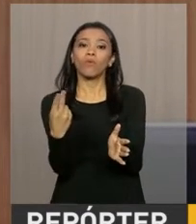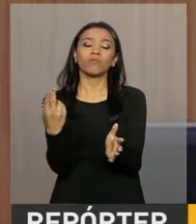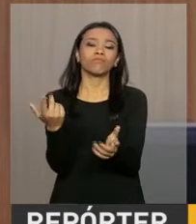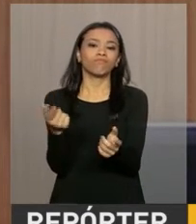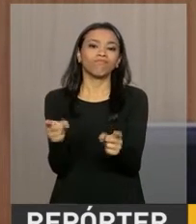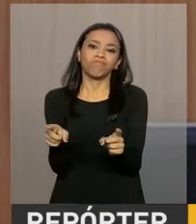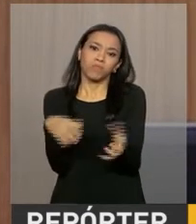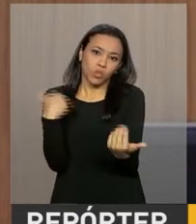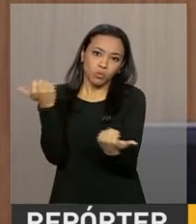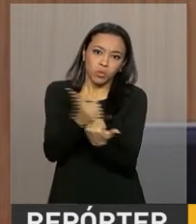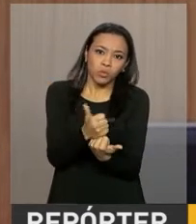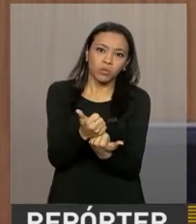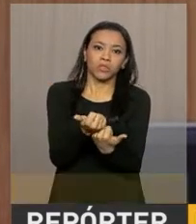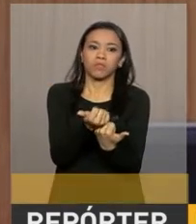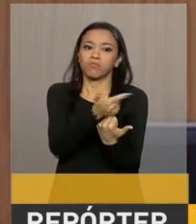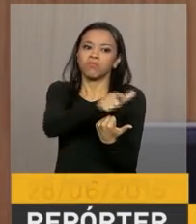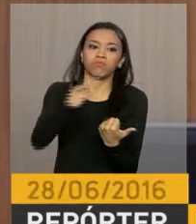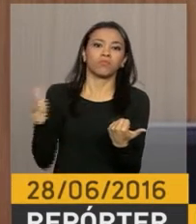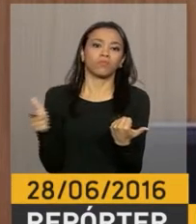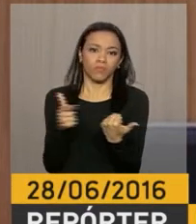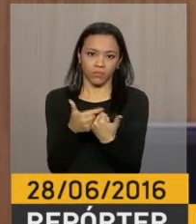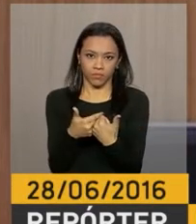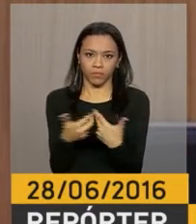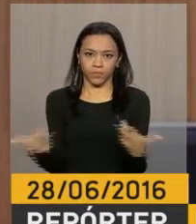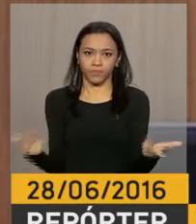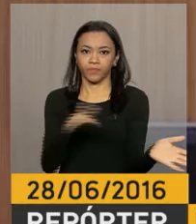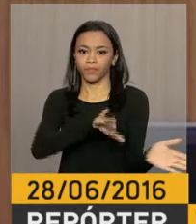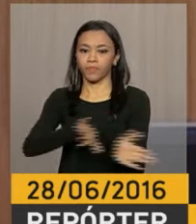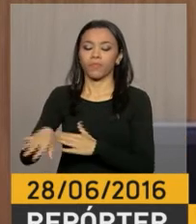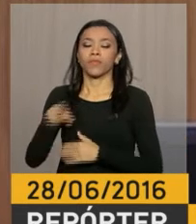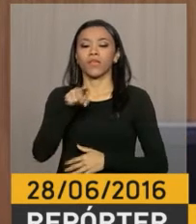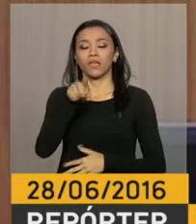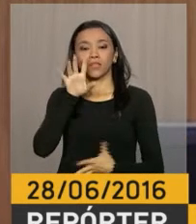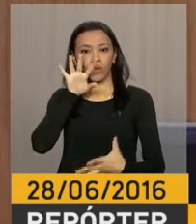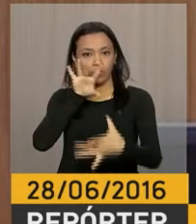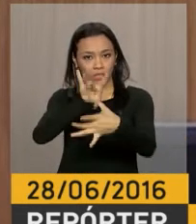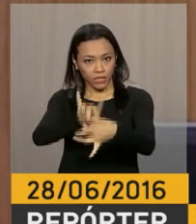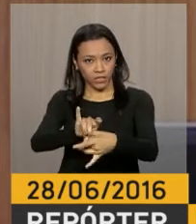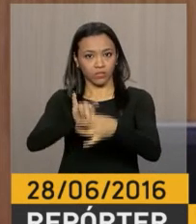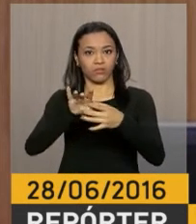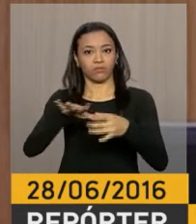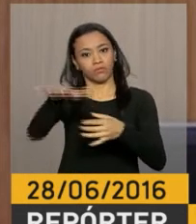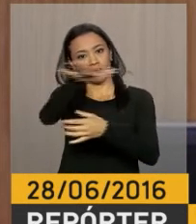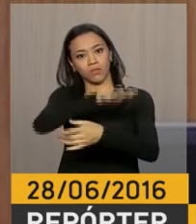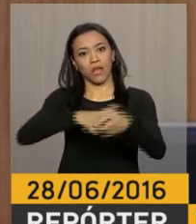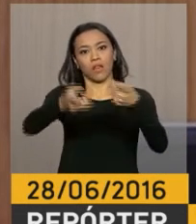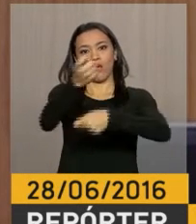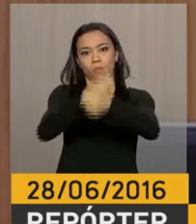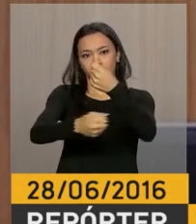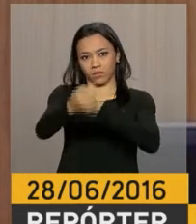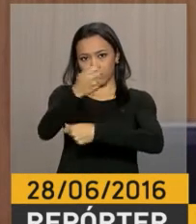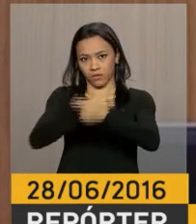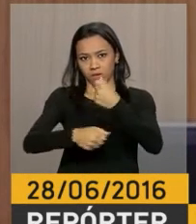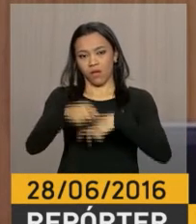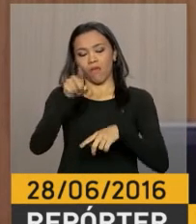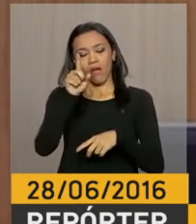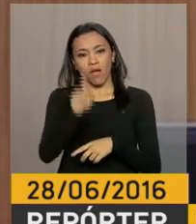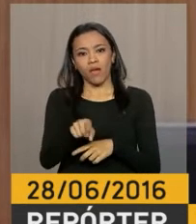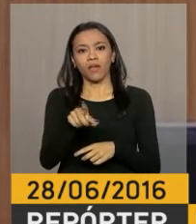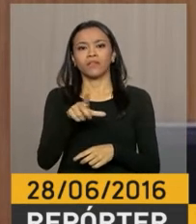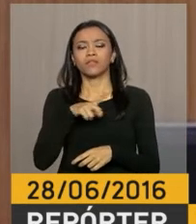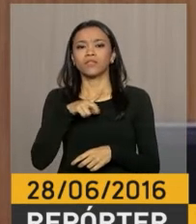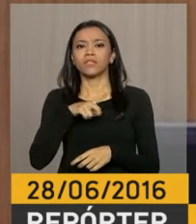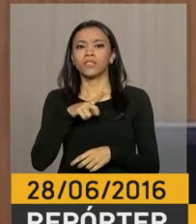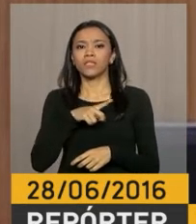substituição de importações. Esse cenário de saldo comercial melhor, associado a um saldo de serviços